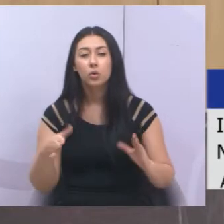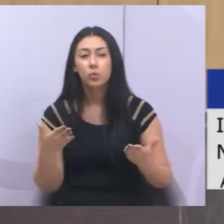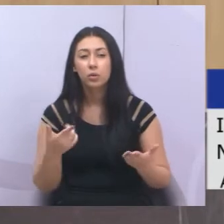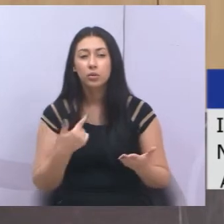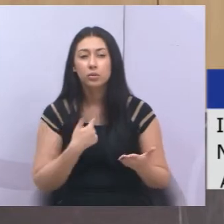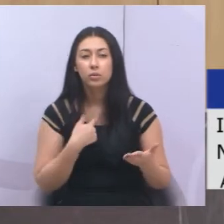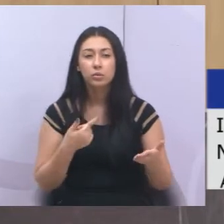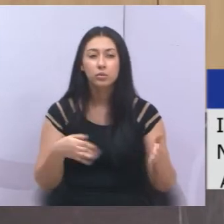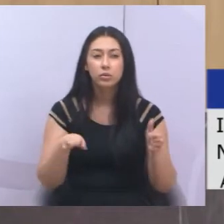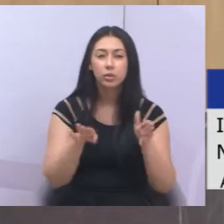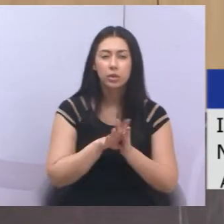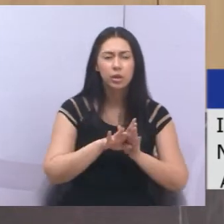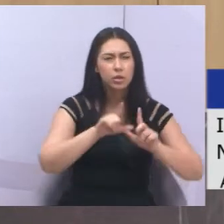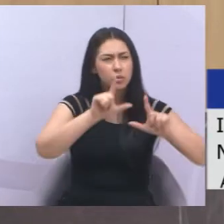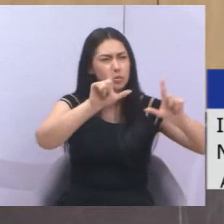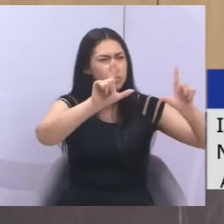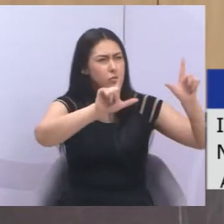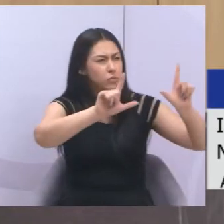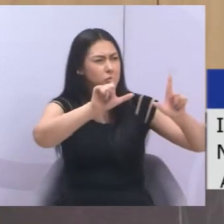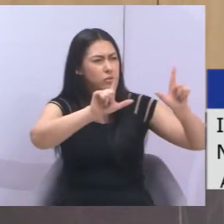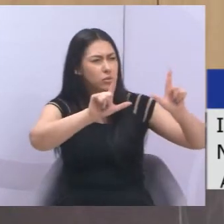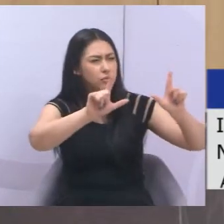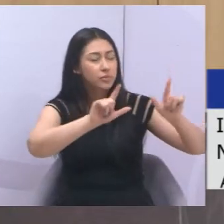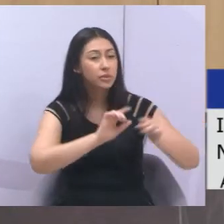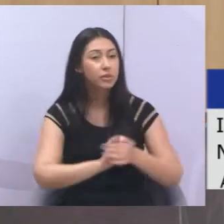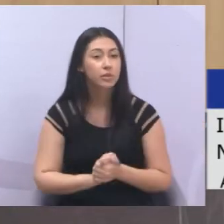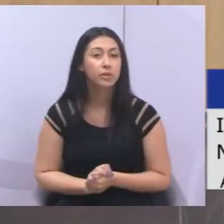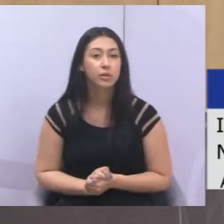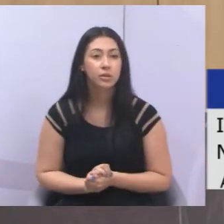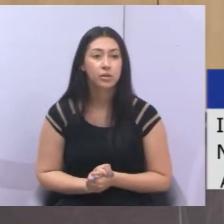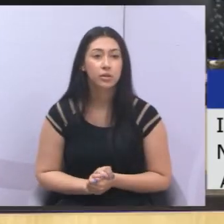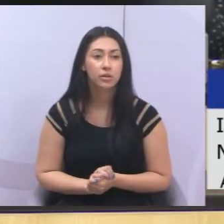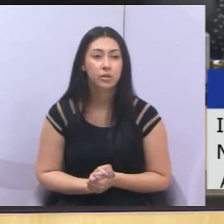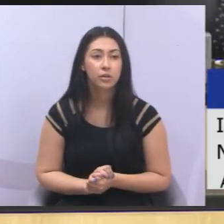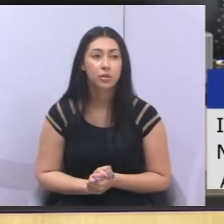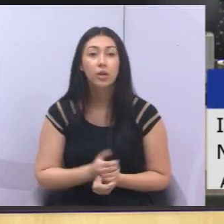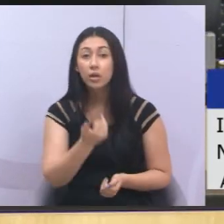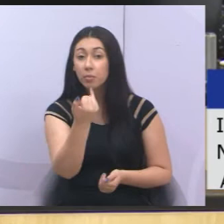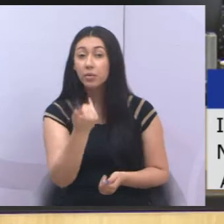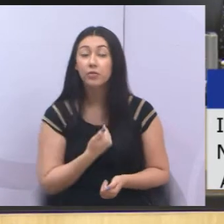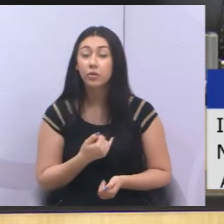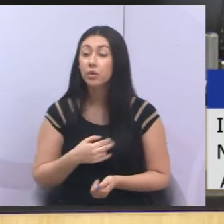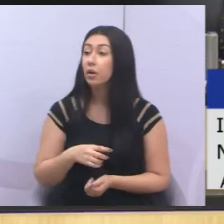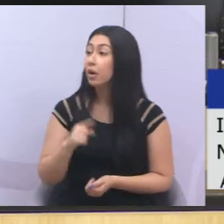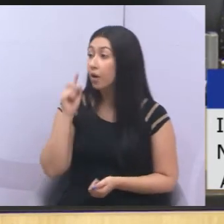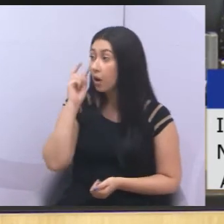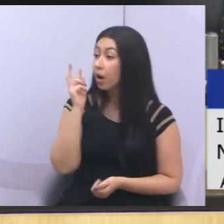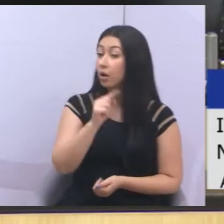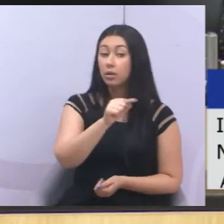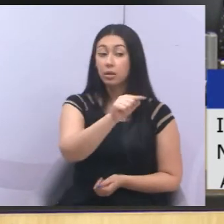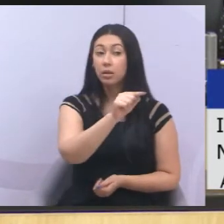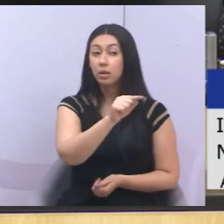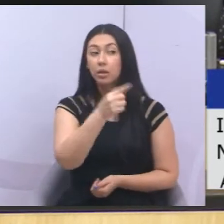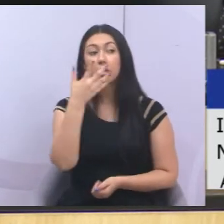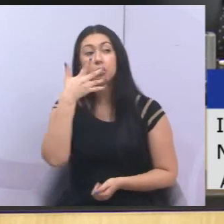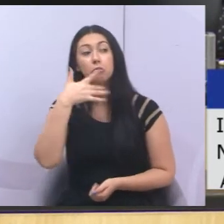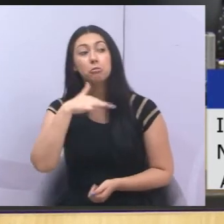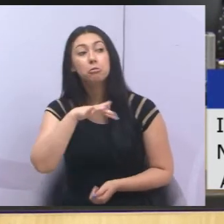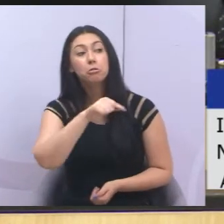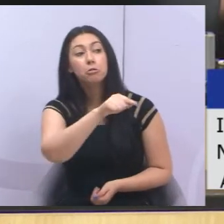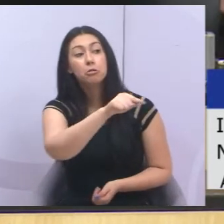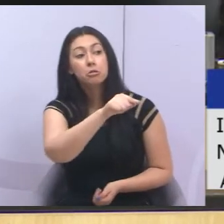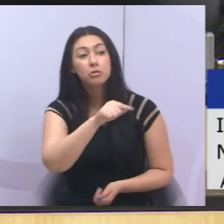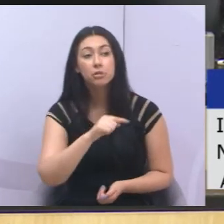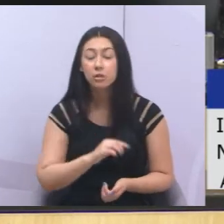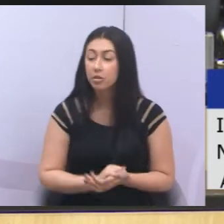no monitor que trabalha lá dentro, no agente, ele falou para mim assim, tá vendo aquela criancinha ali,